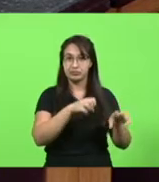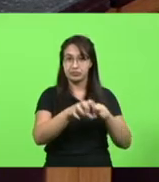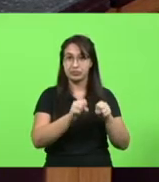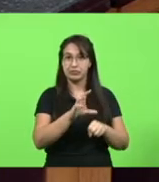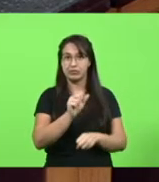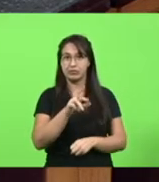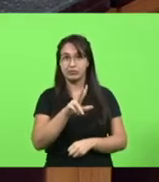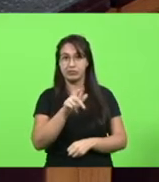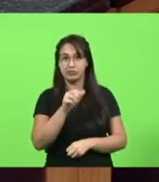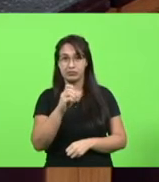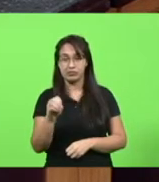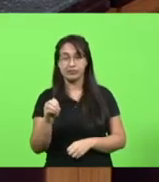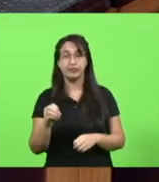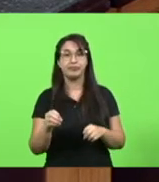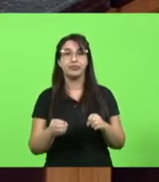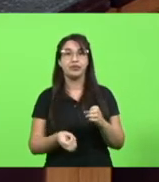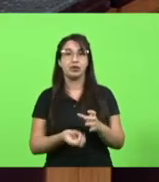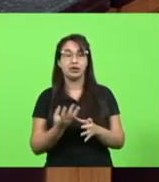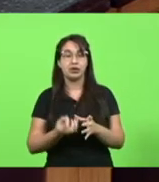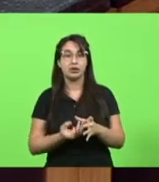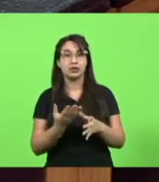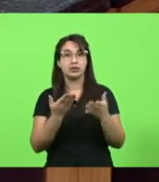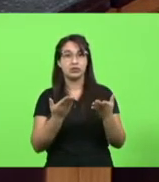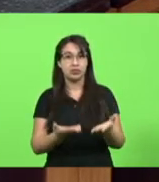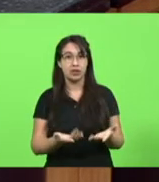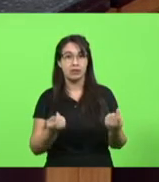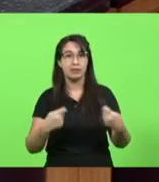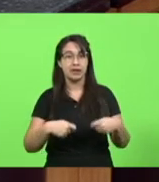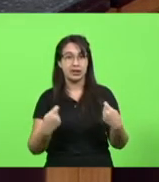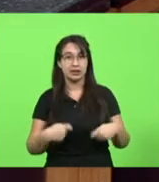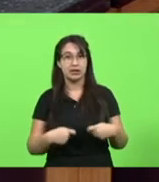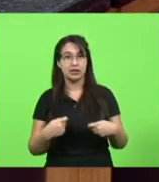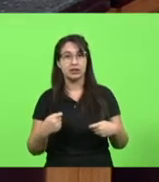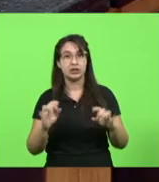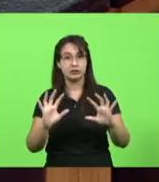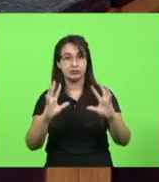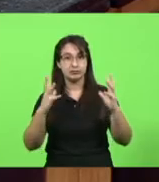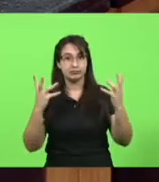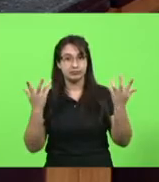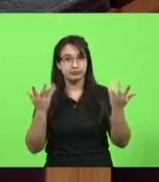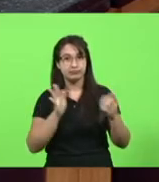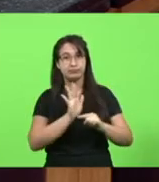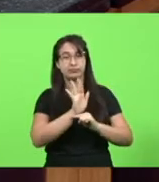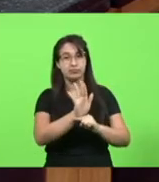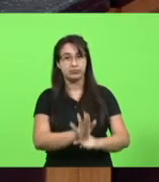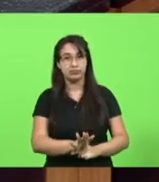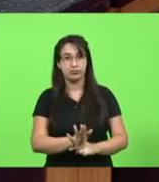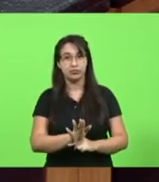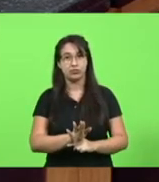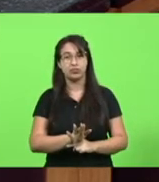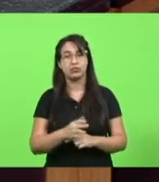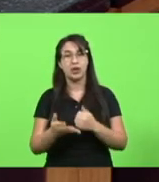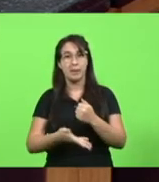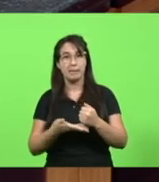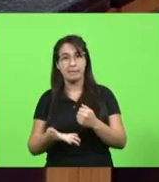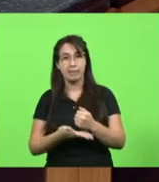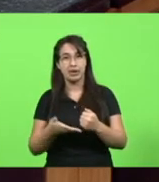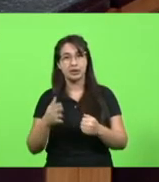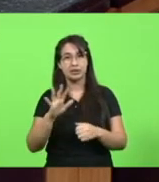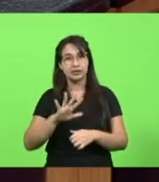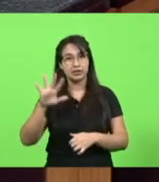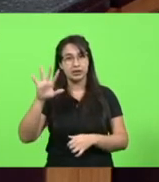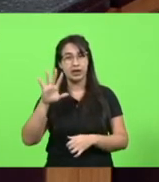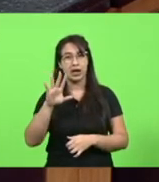pelo carvão precisa ser sustentável. No mundo inteiro já é, inclusive é só se basear pela Europa. Quando fala